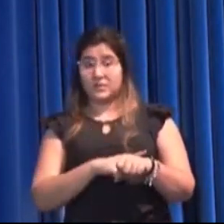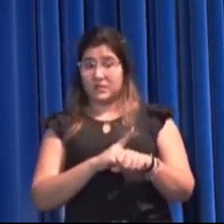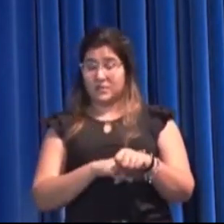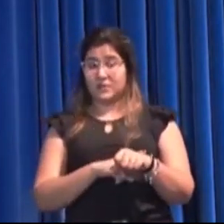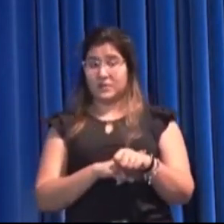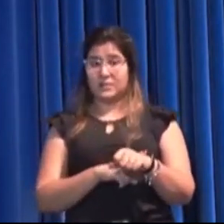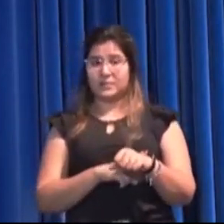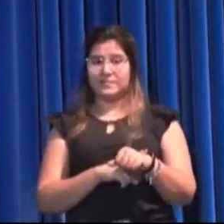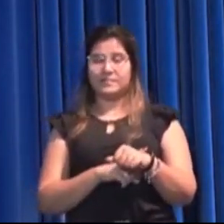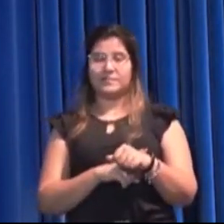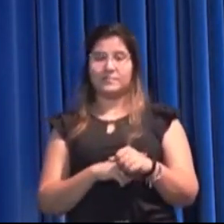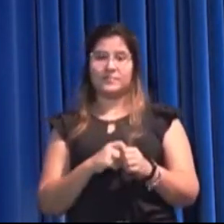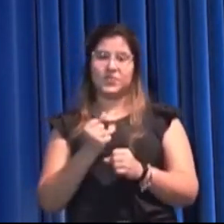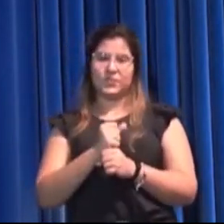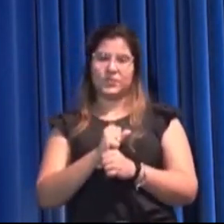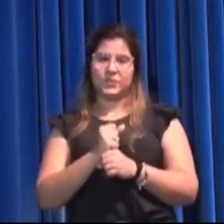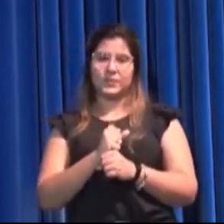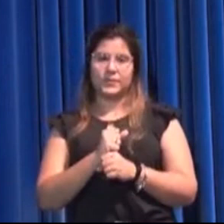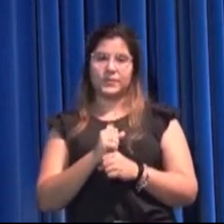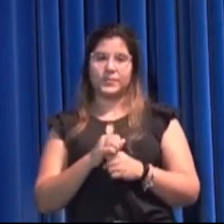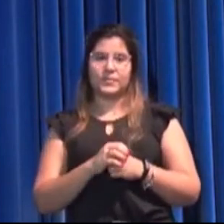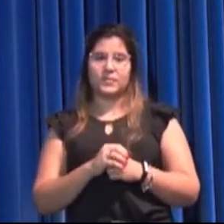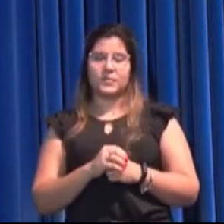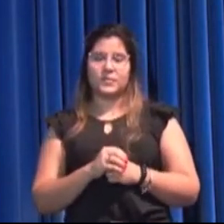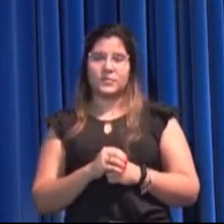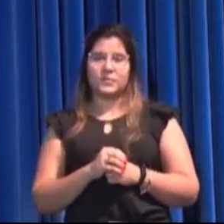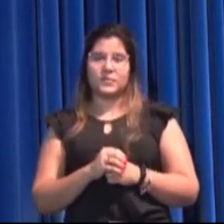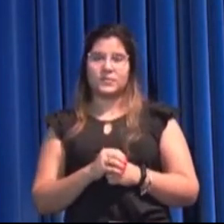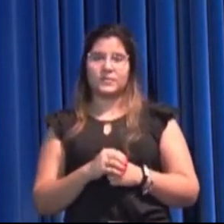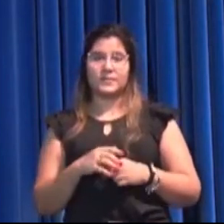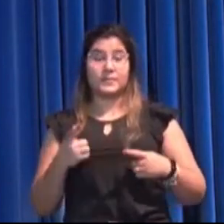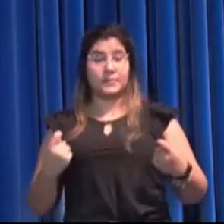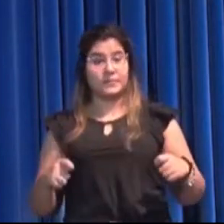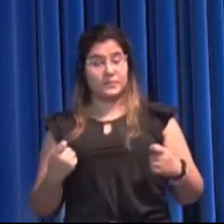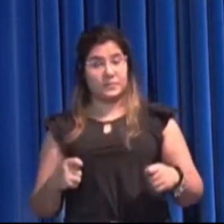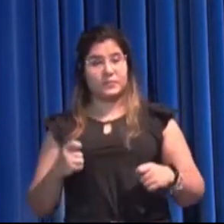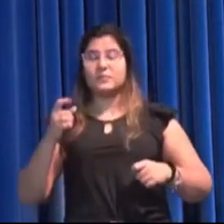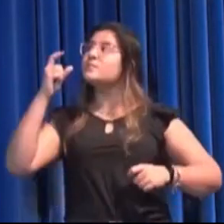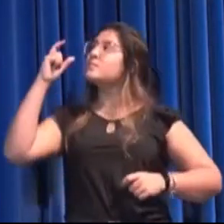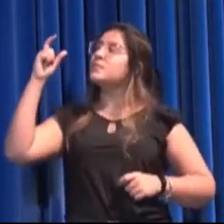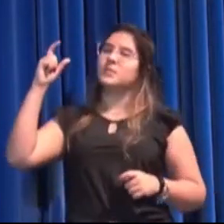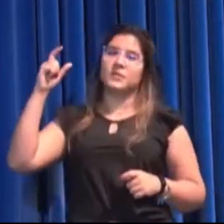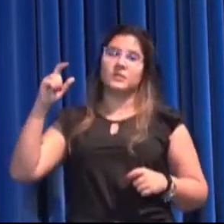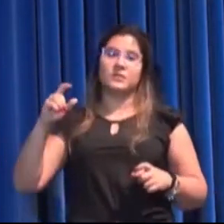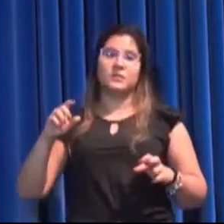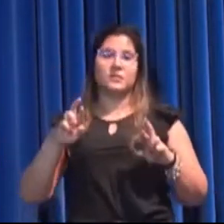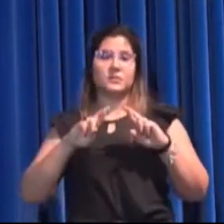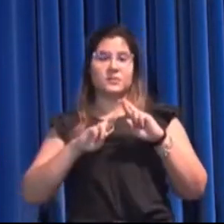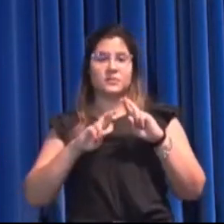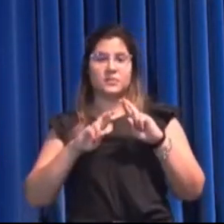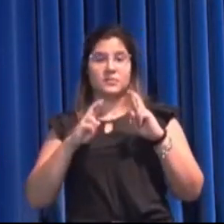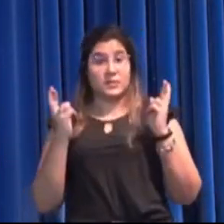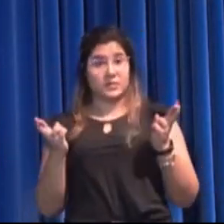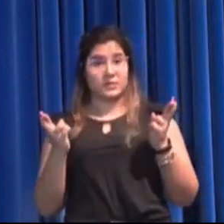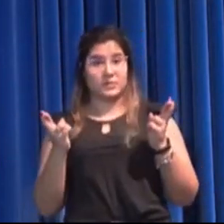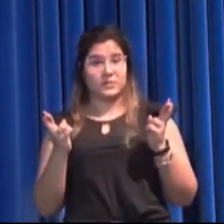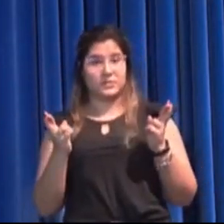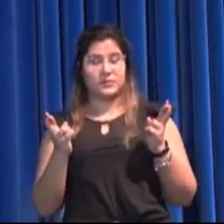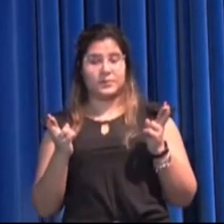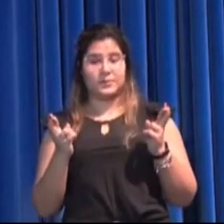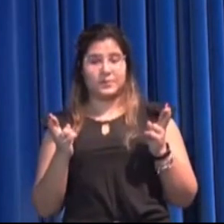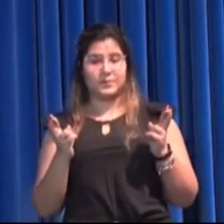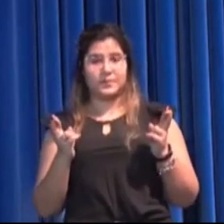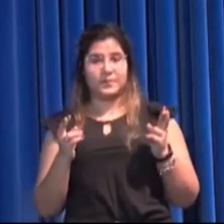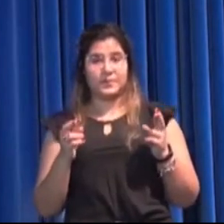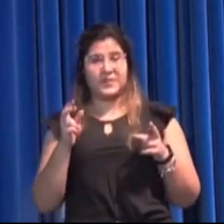ano. Nós temos uma necessidade de uma palavra de esperança. E nós